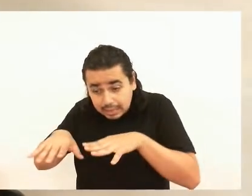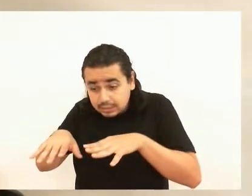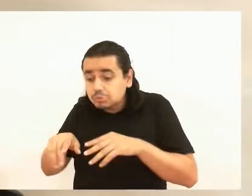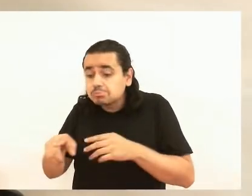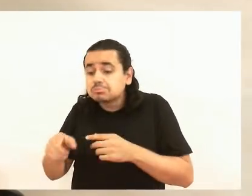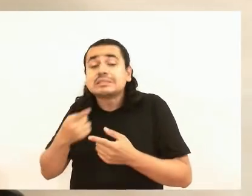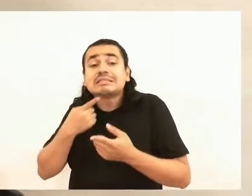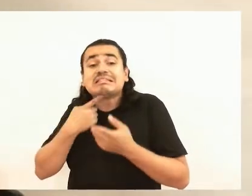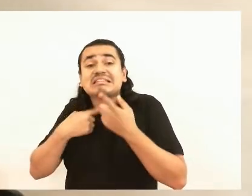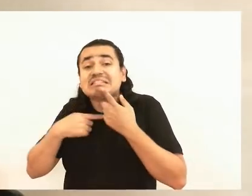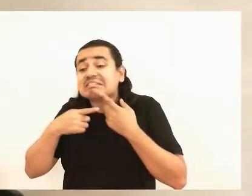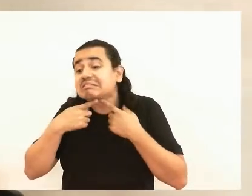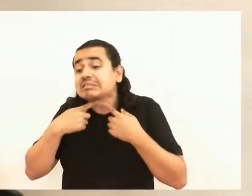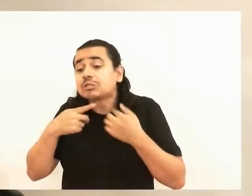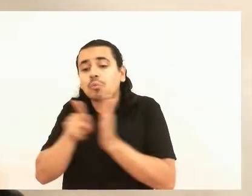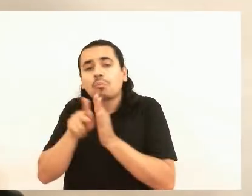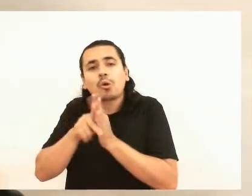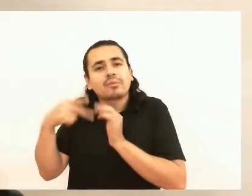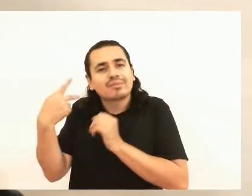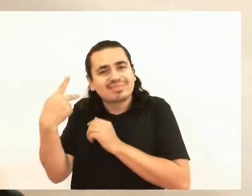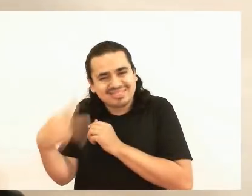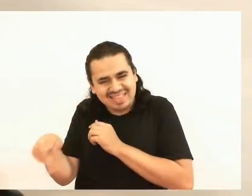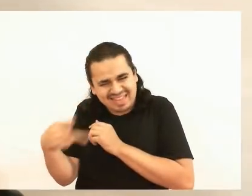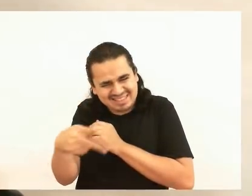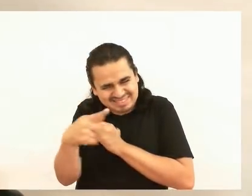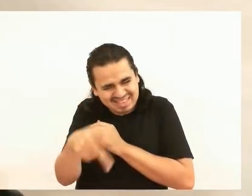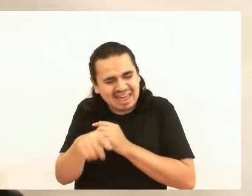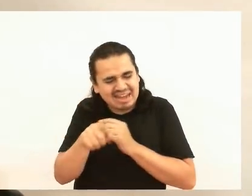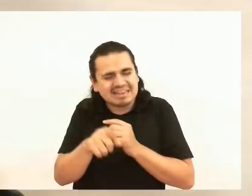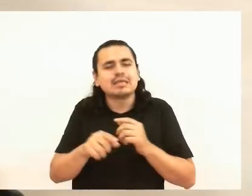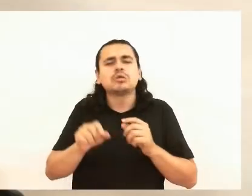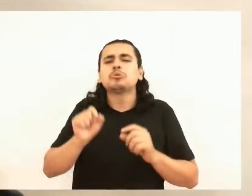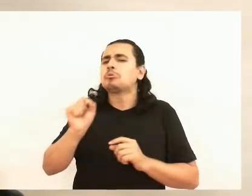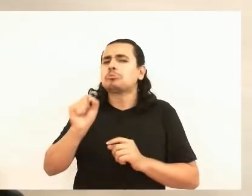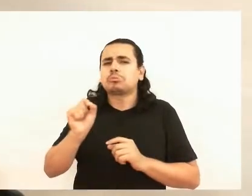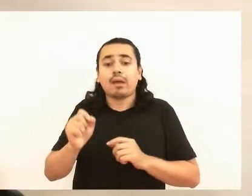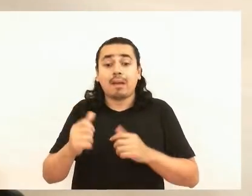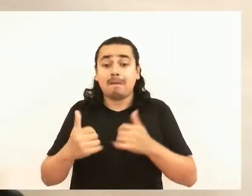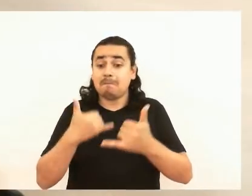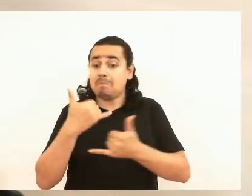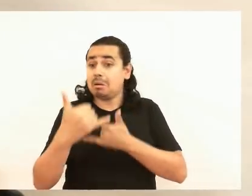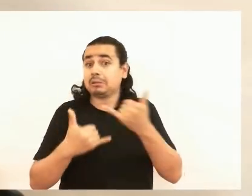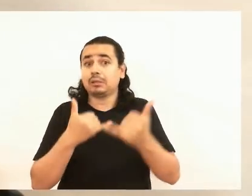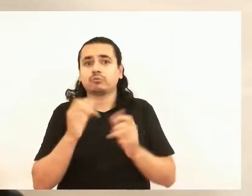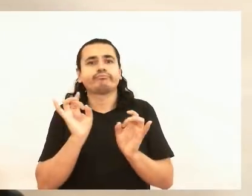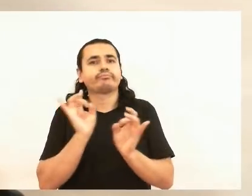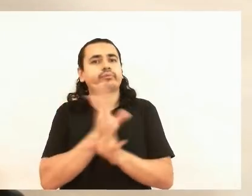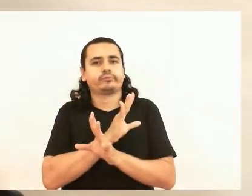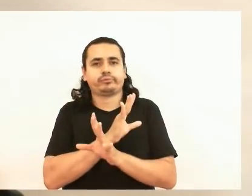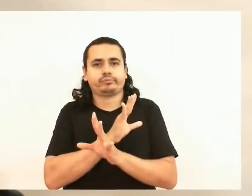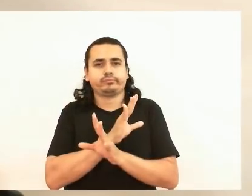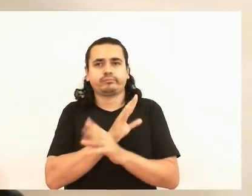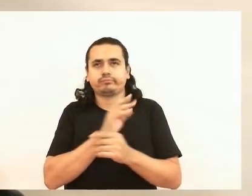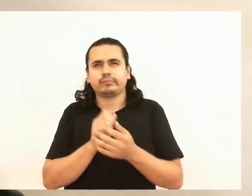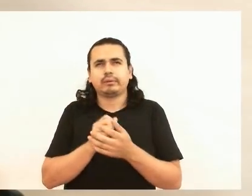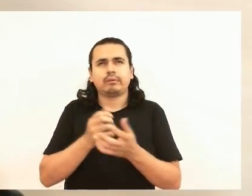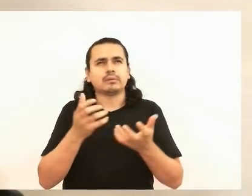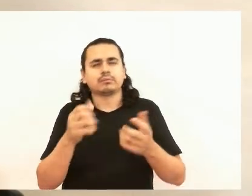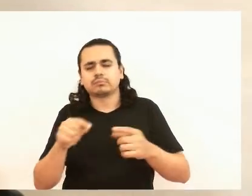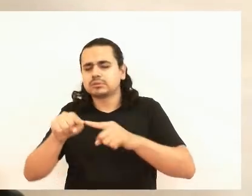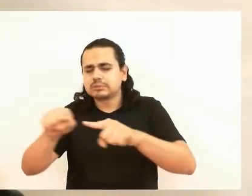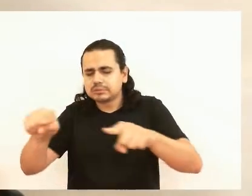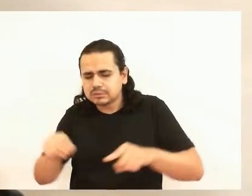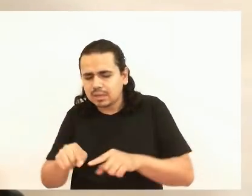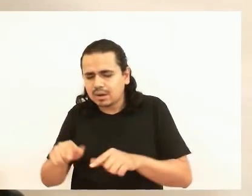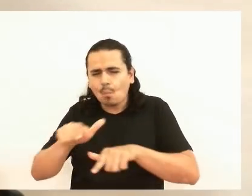desejos né que são alimentados pela indústria é o que é do brinquedo pronto então eu tô falando a uma sala vazia